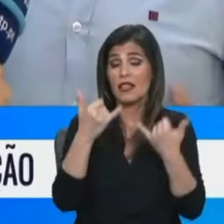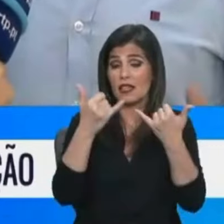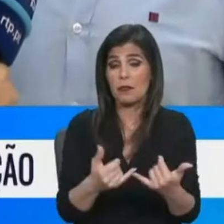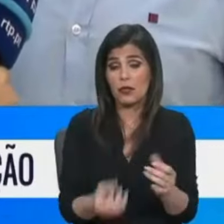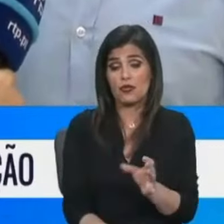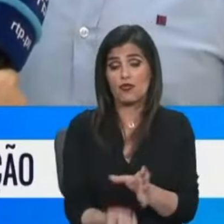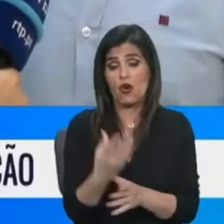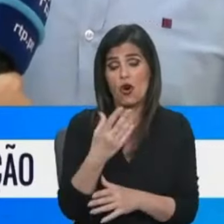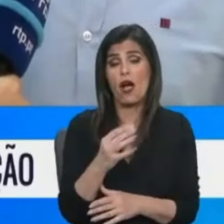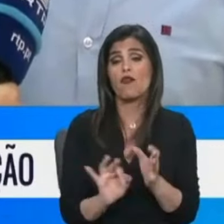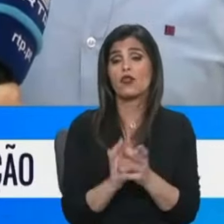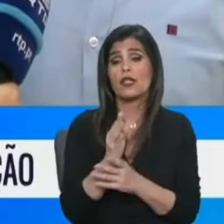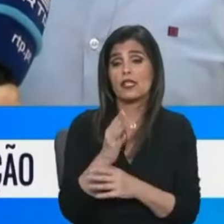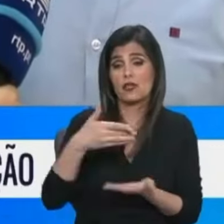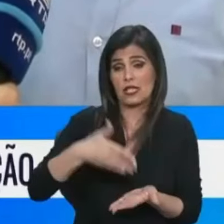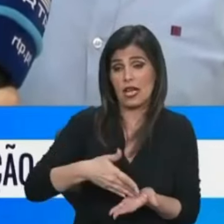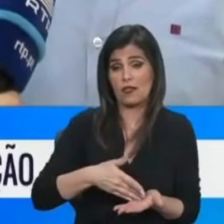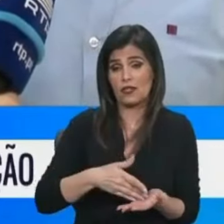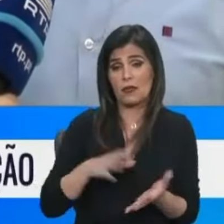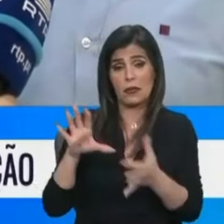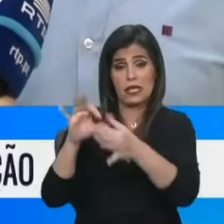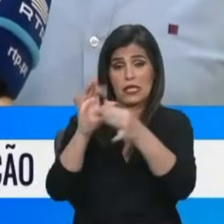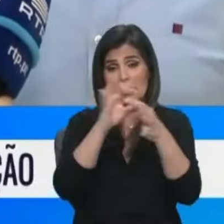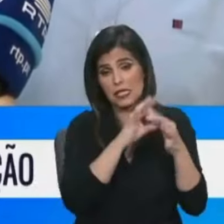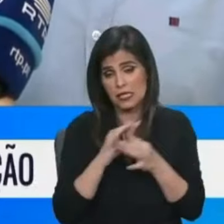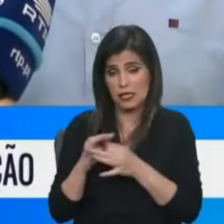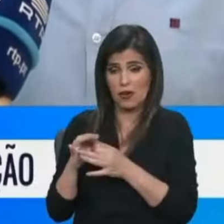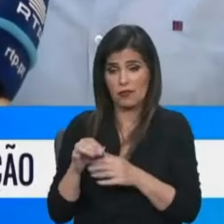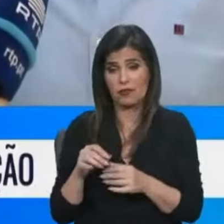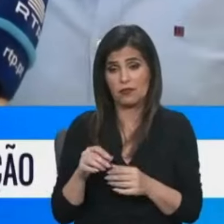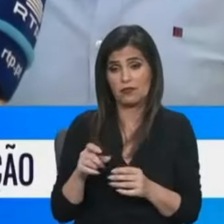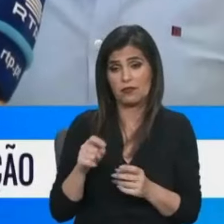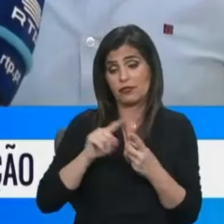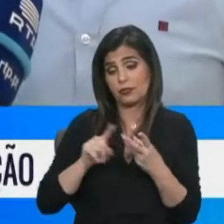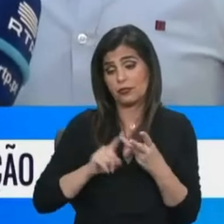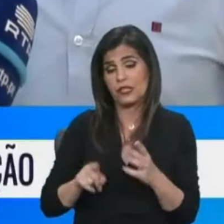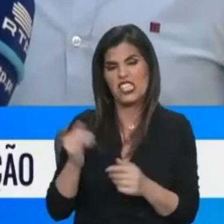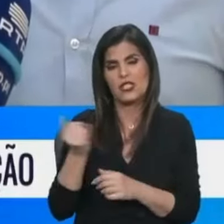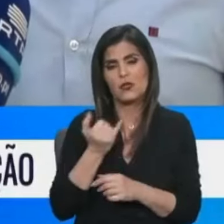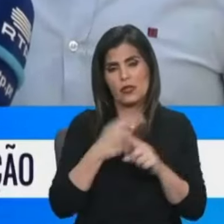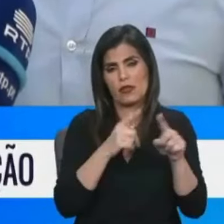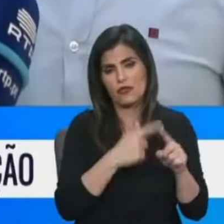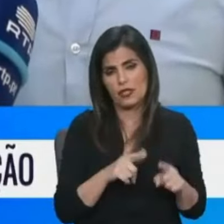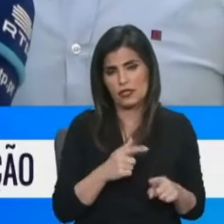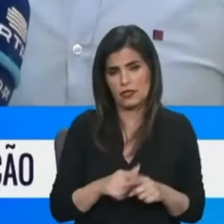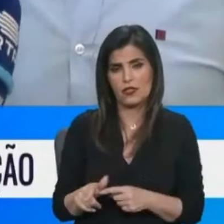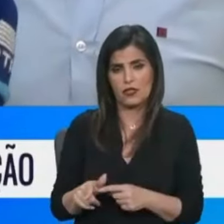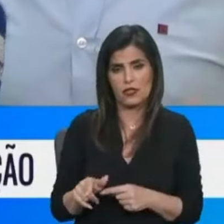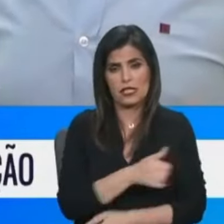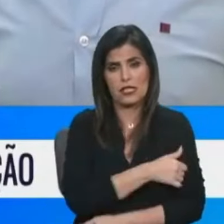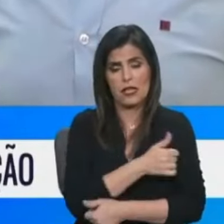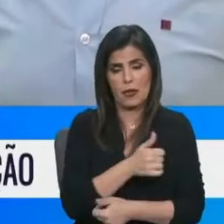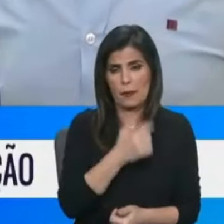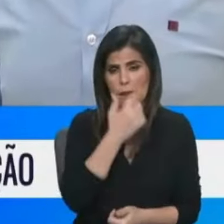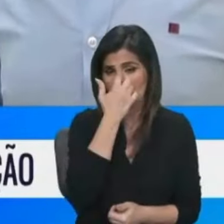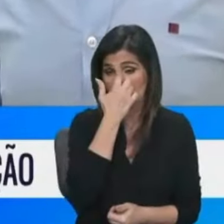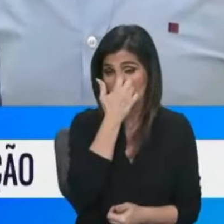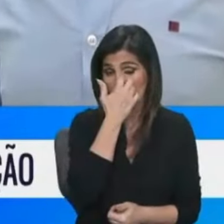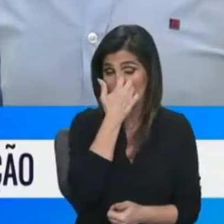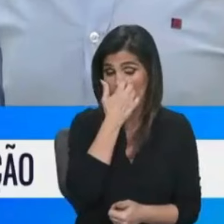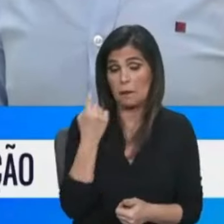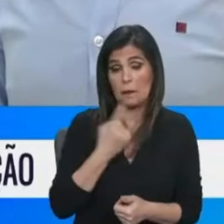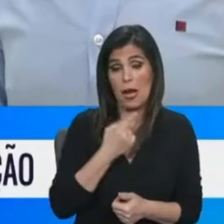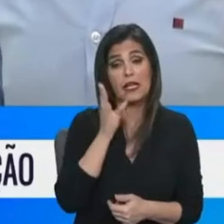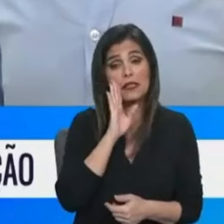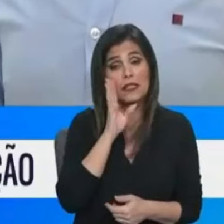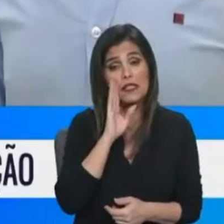à Fundação de Terral. Portanto, há uma relação umbilical entre estas instituições museológicas da cidade. Então, para estarmos atentos,